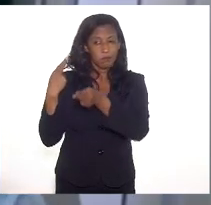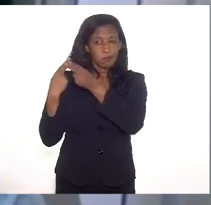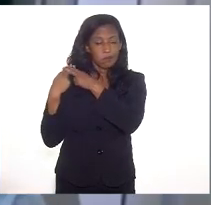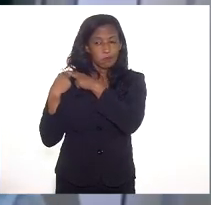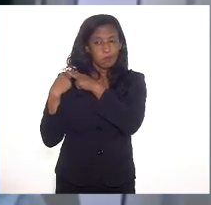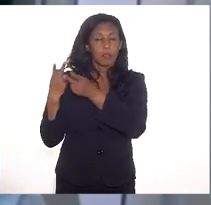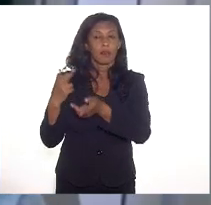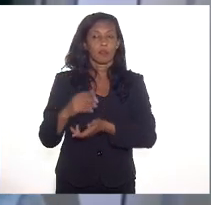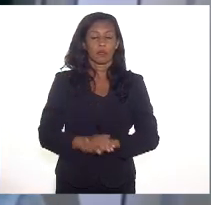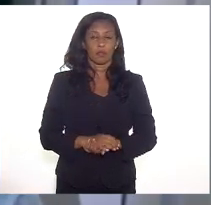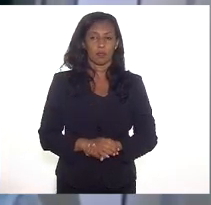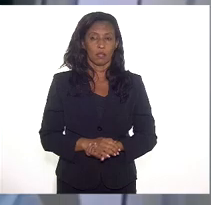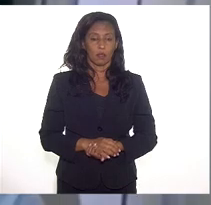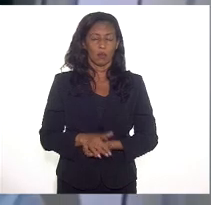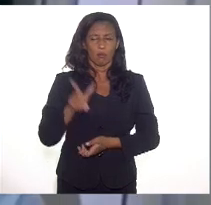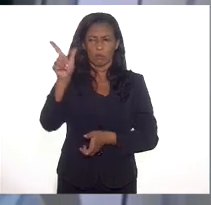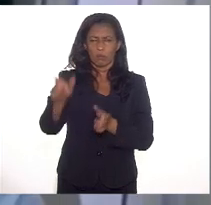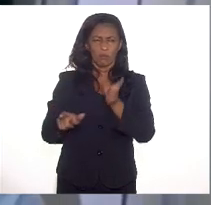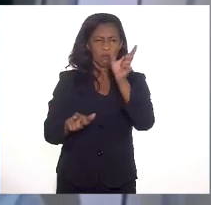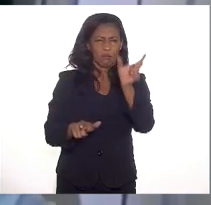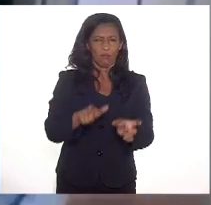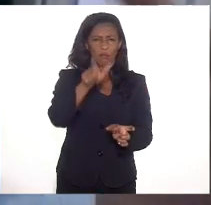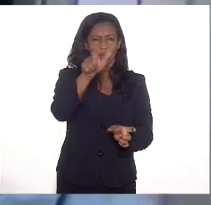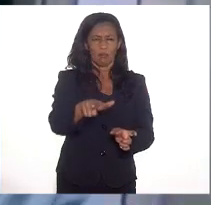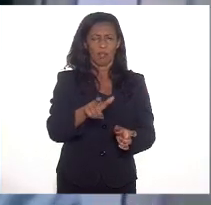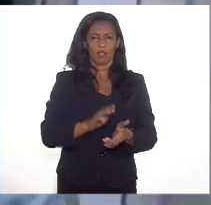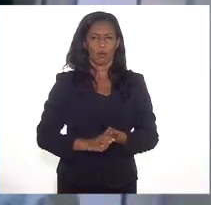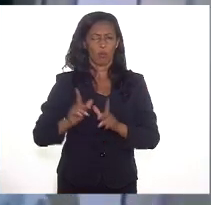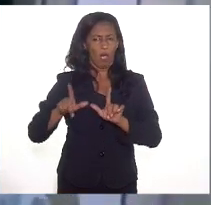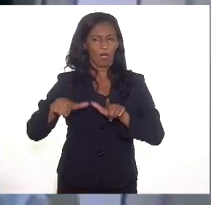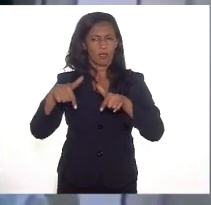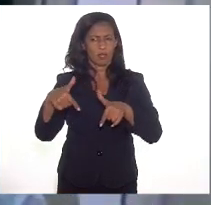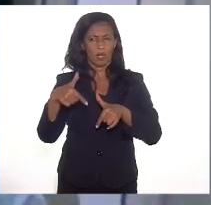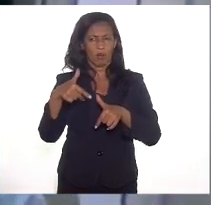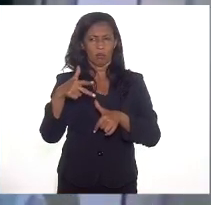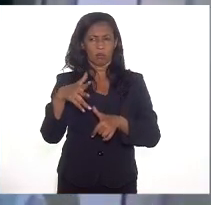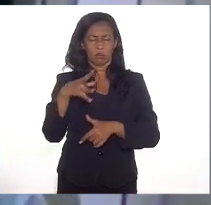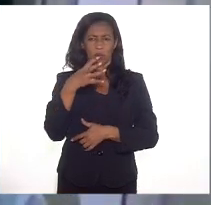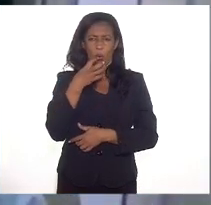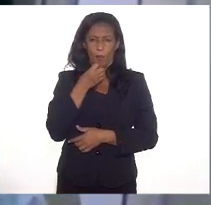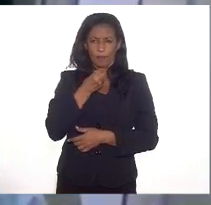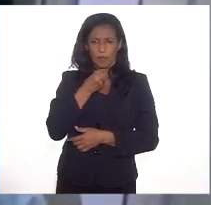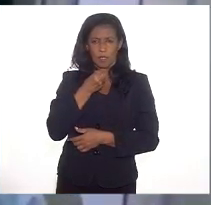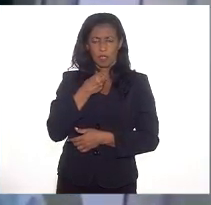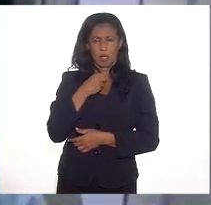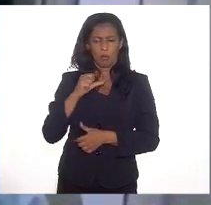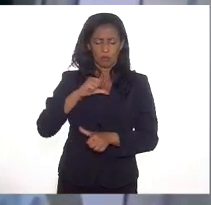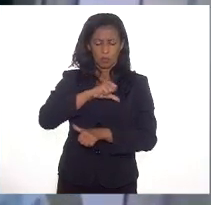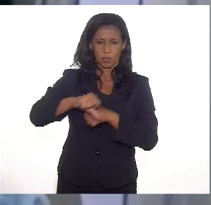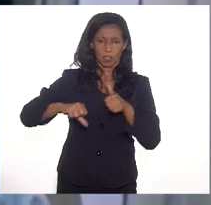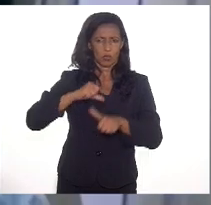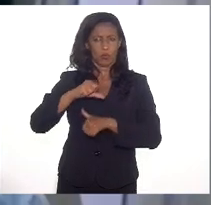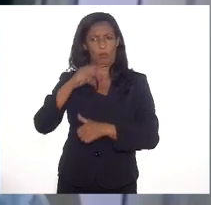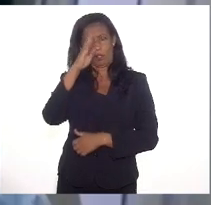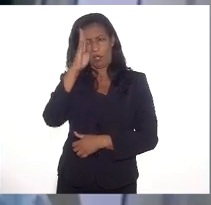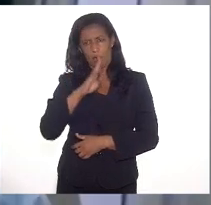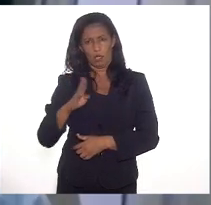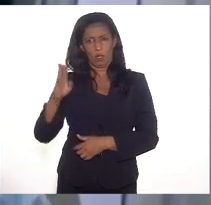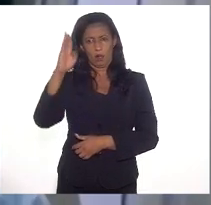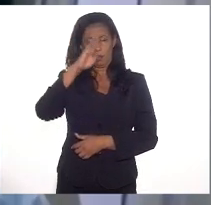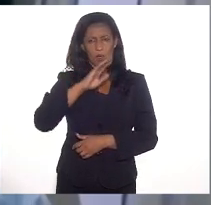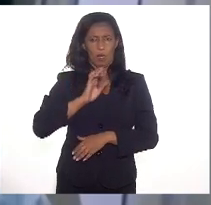né, aqueles e aquelas que, por ação ou omissão, levaram esse estado de coisas, transformaram o Brasil